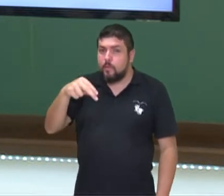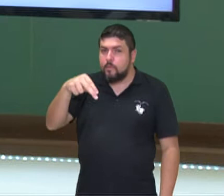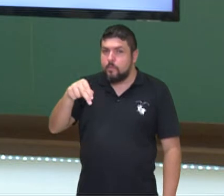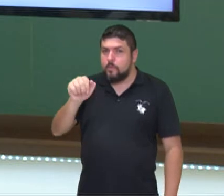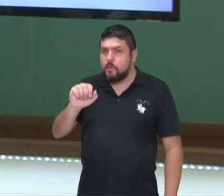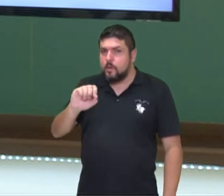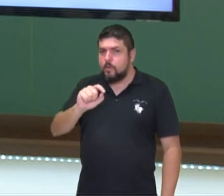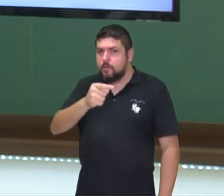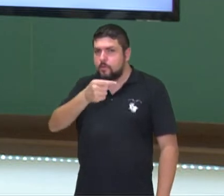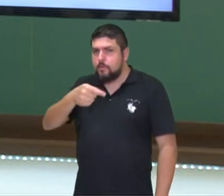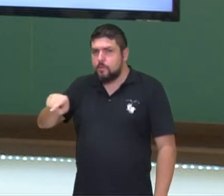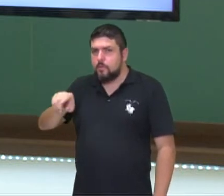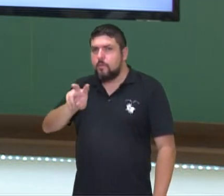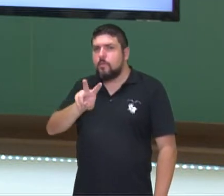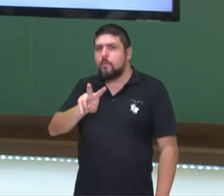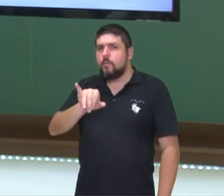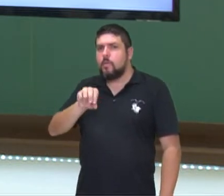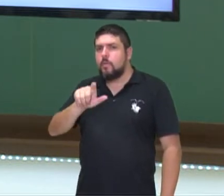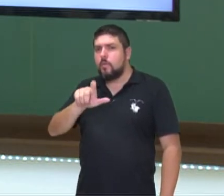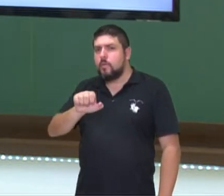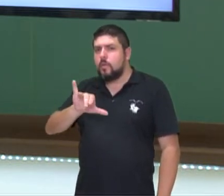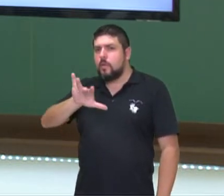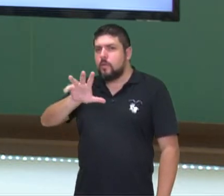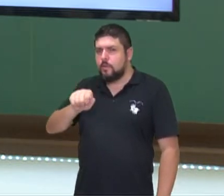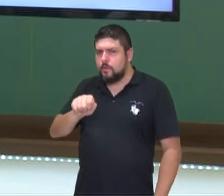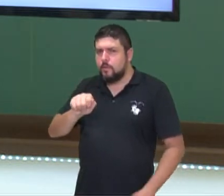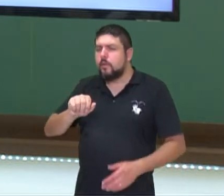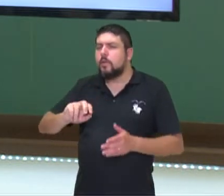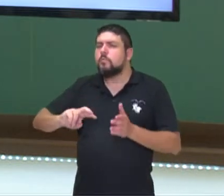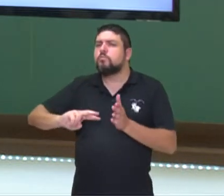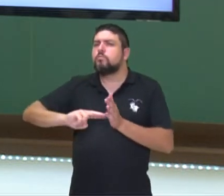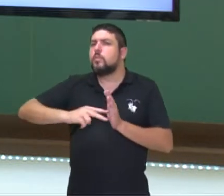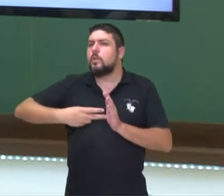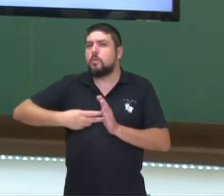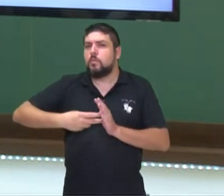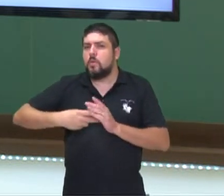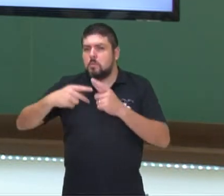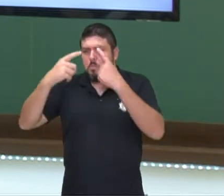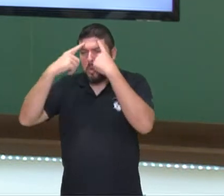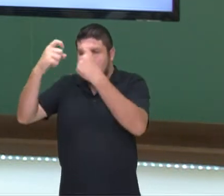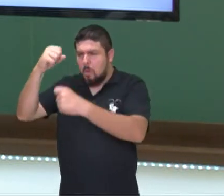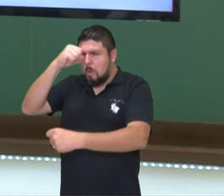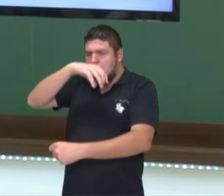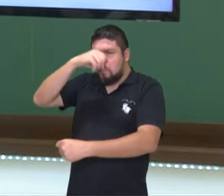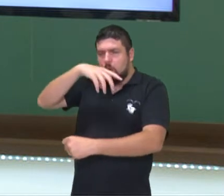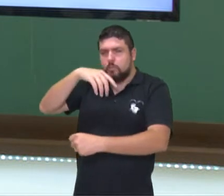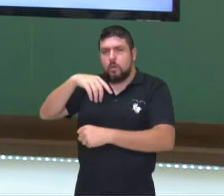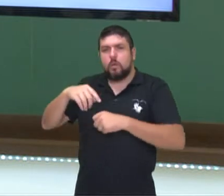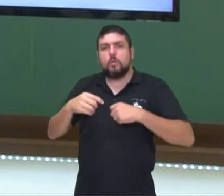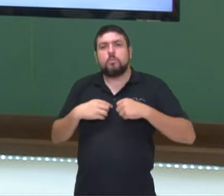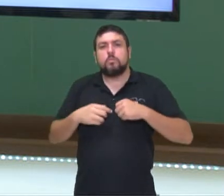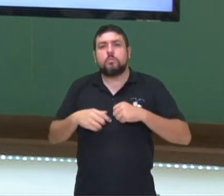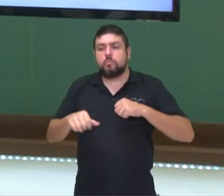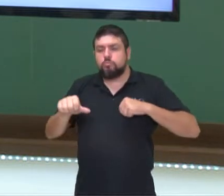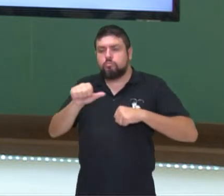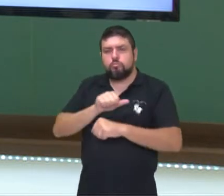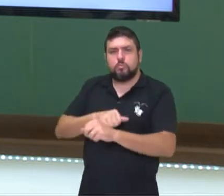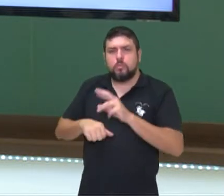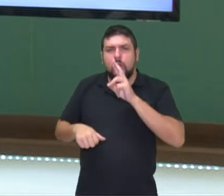de ação em que mesmo que sejam violentos com você, você não reage de forma